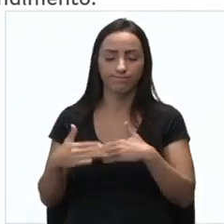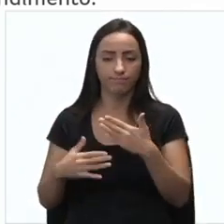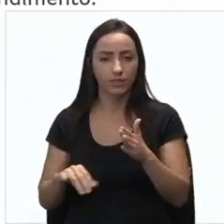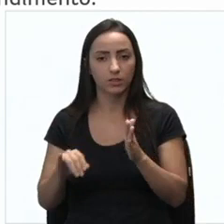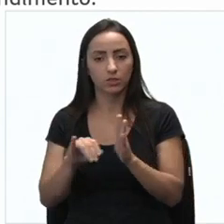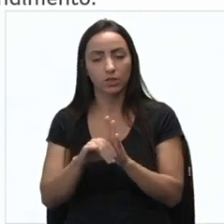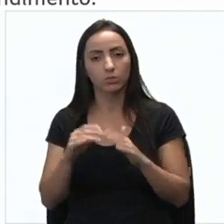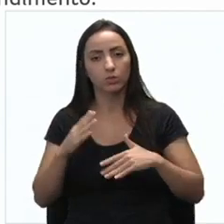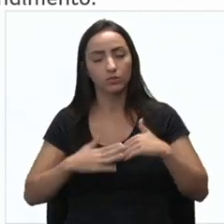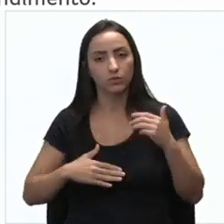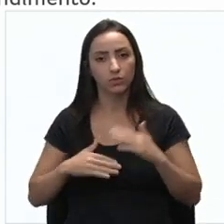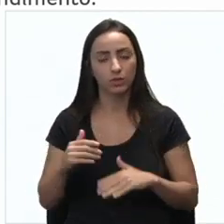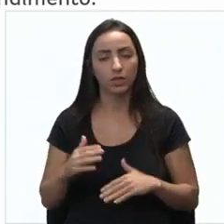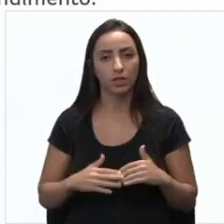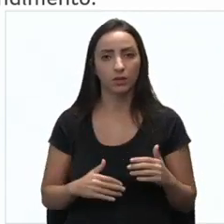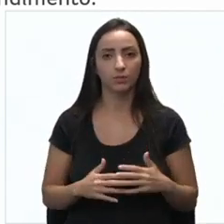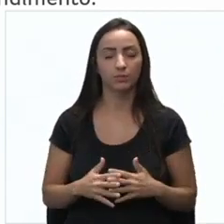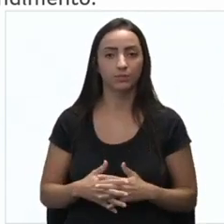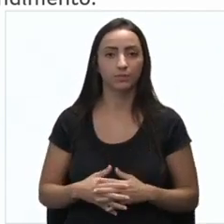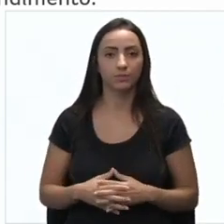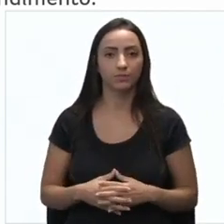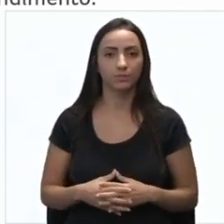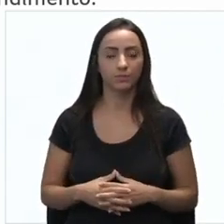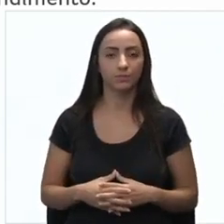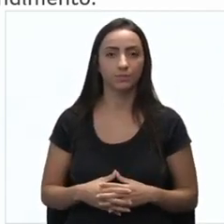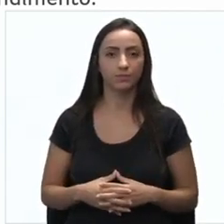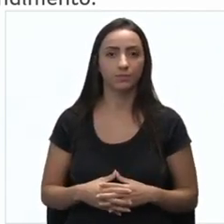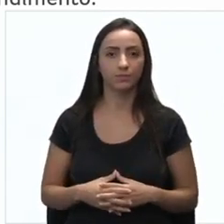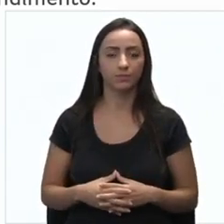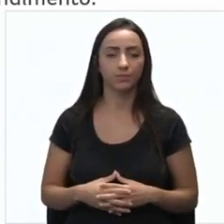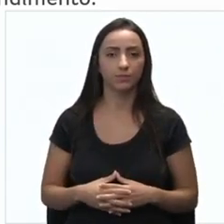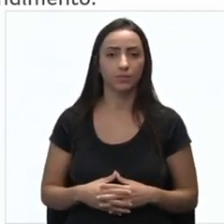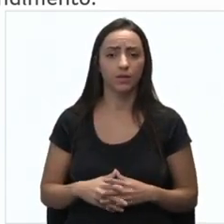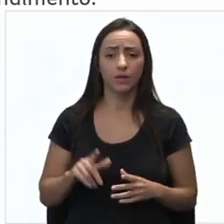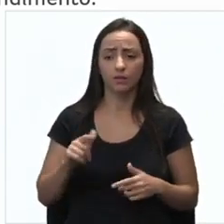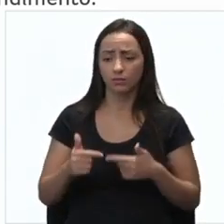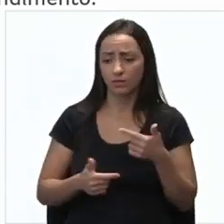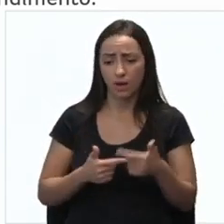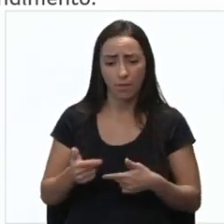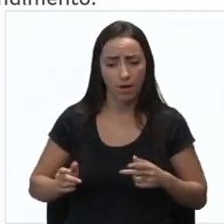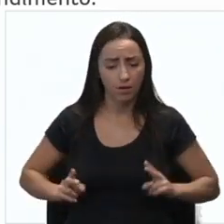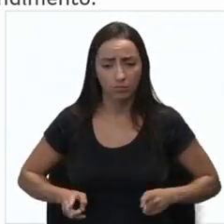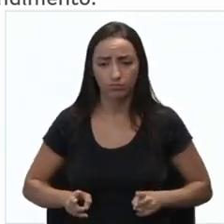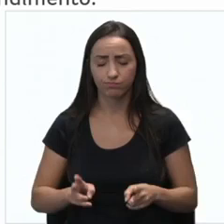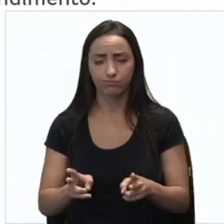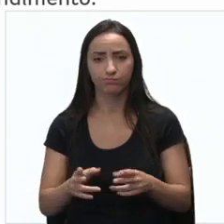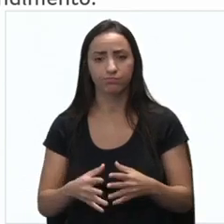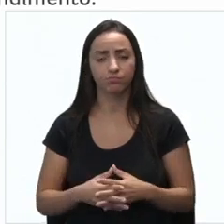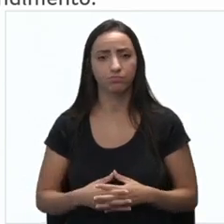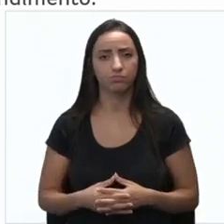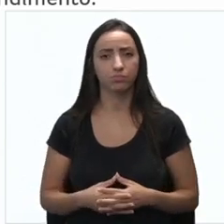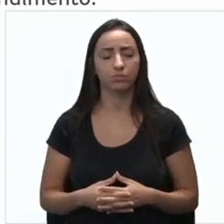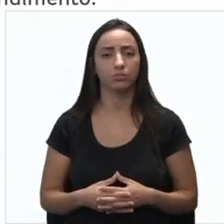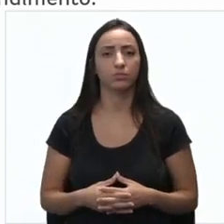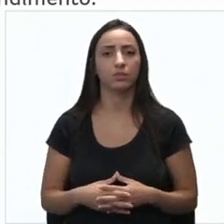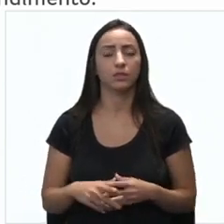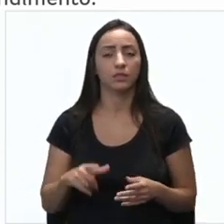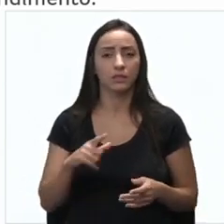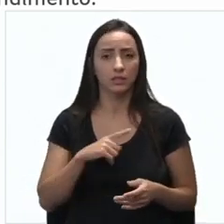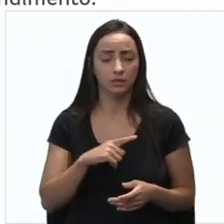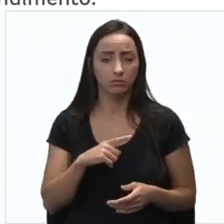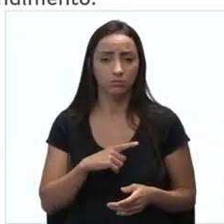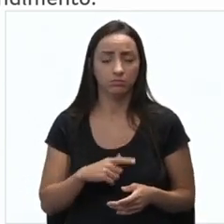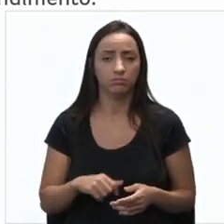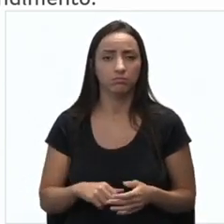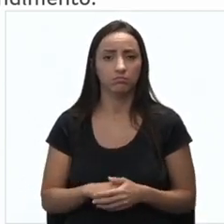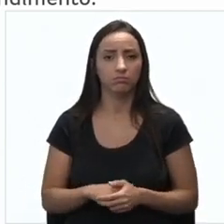identidade profissional como um trabalho contínuo em respostas às exigências do mercado de